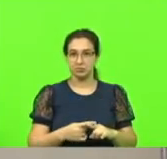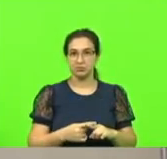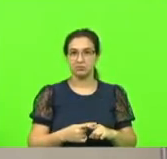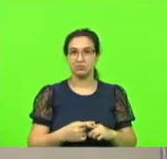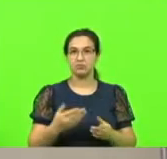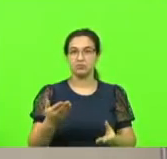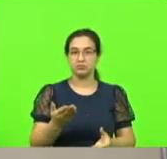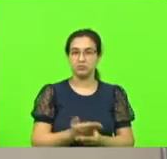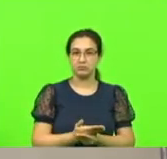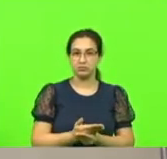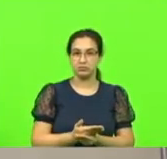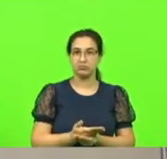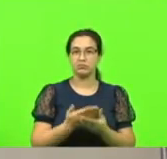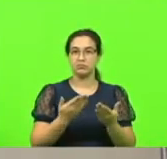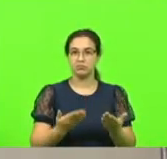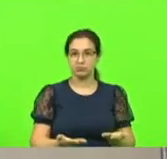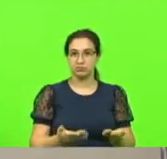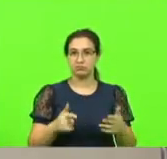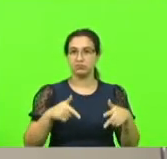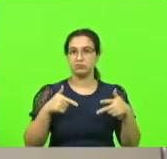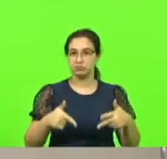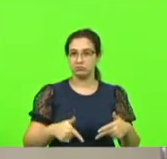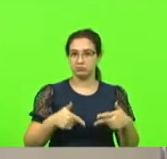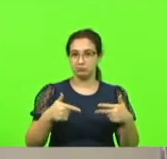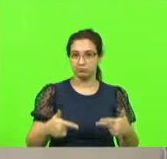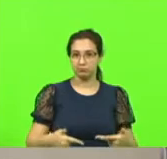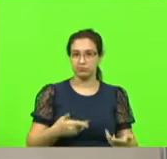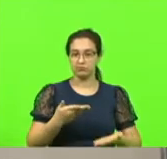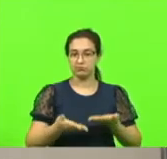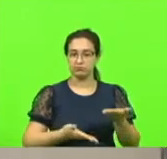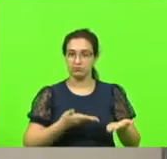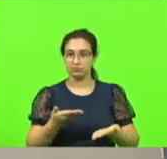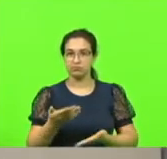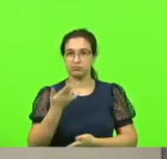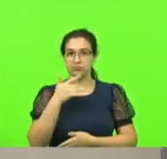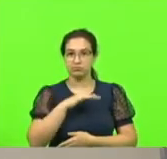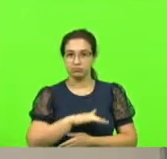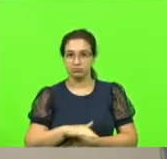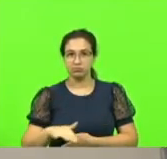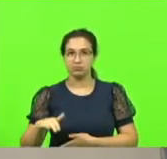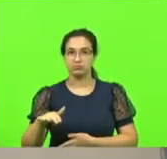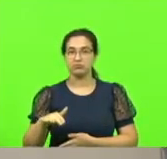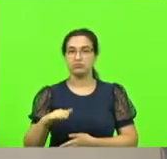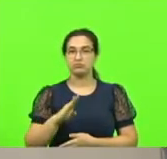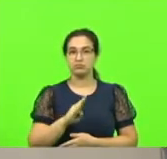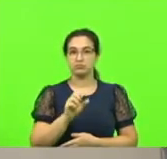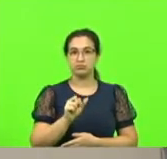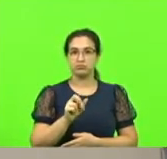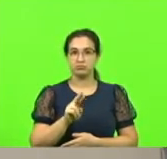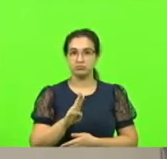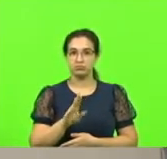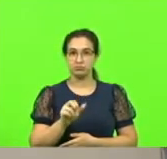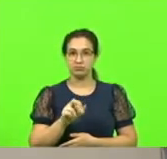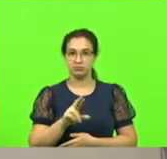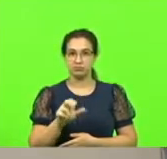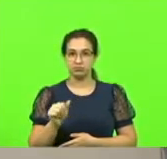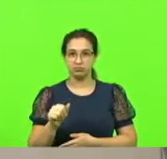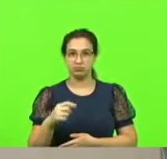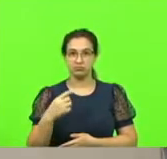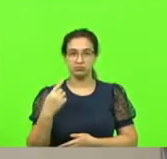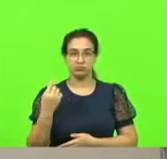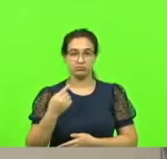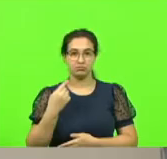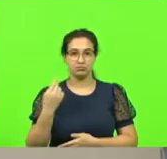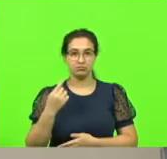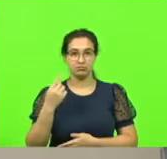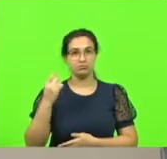da causa animal Bárbara Hartmann. Em discussão. Presidente. Com a palavra, deputado José Milton Schaefer.